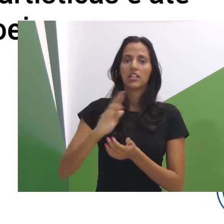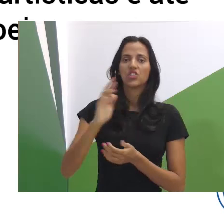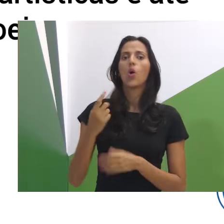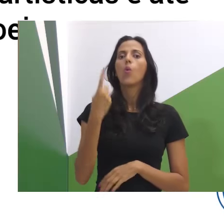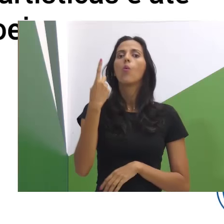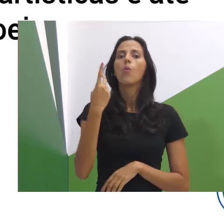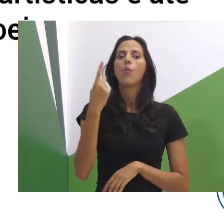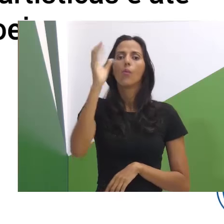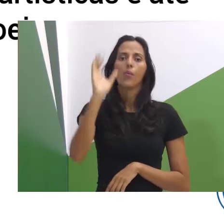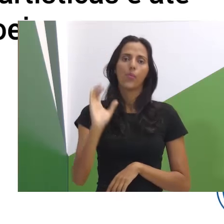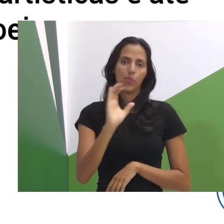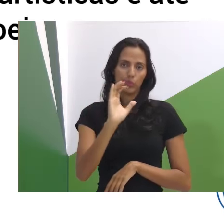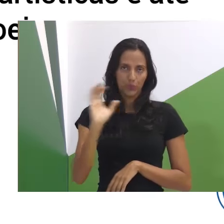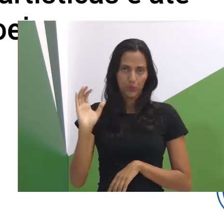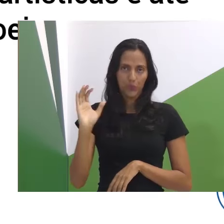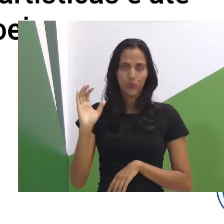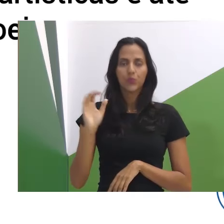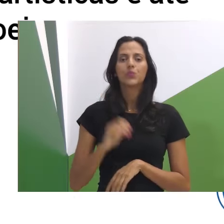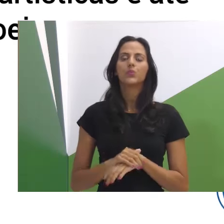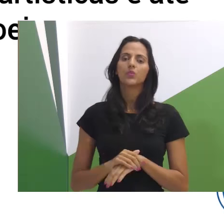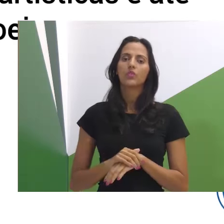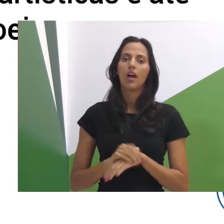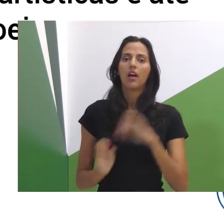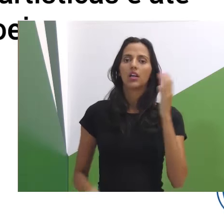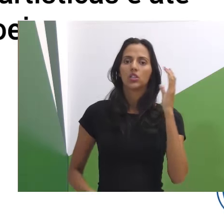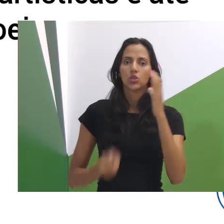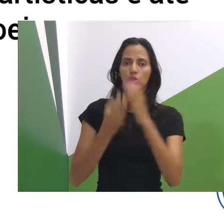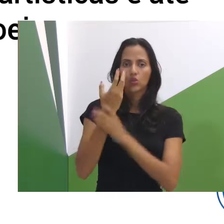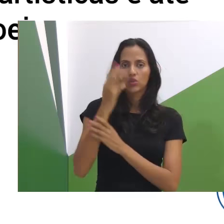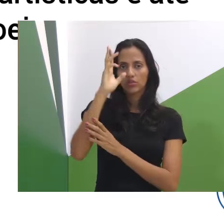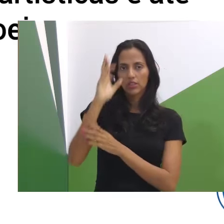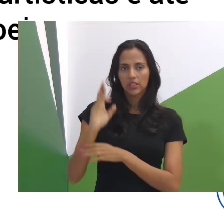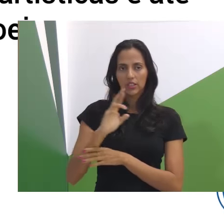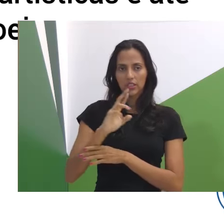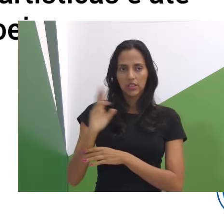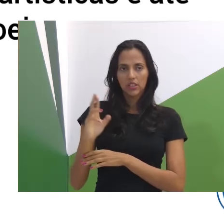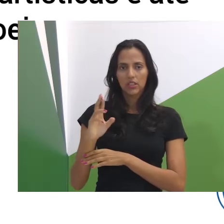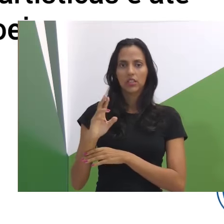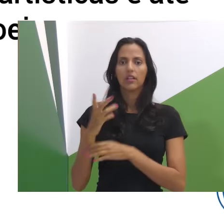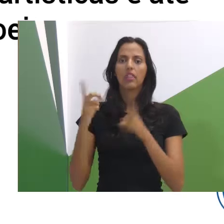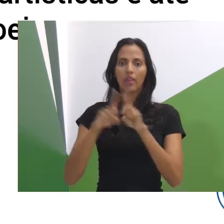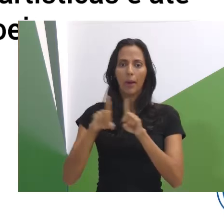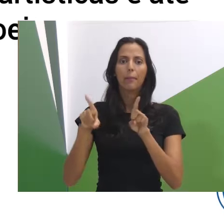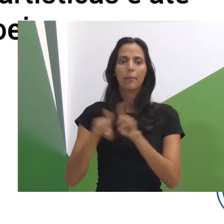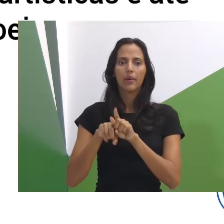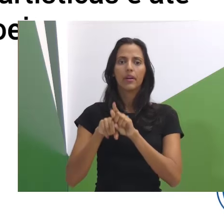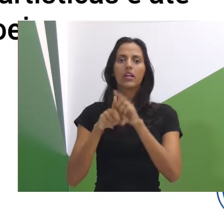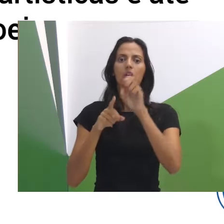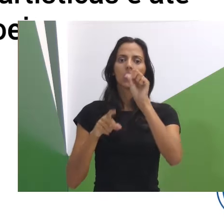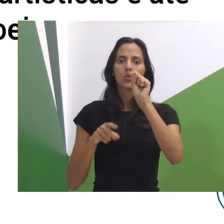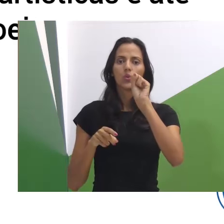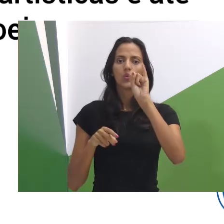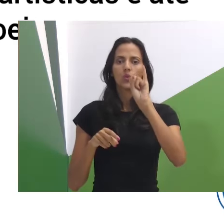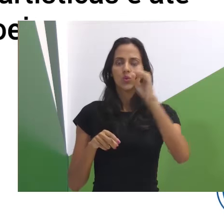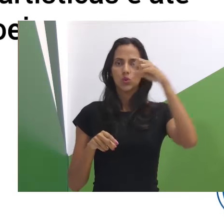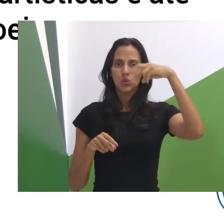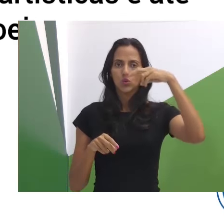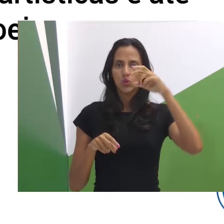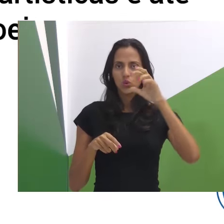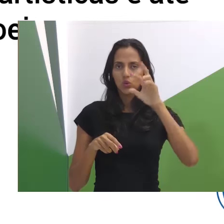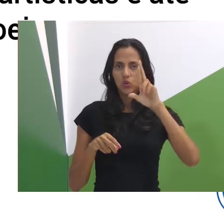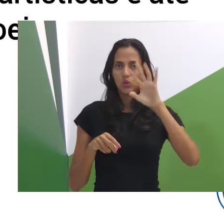surgiu a espécie do chamado sincretismo religioso, onde eles conseguiam cultuar os seus deuses,